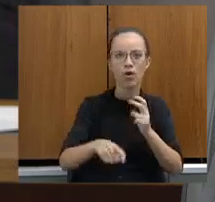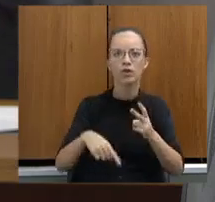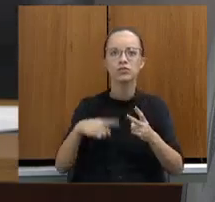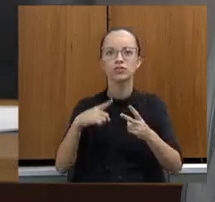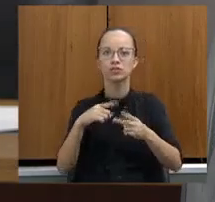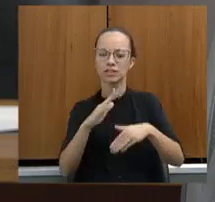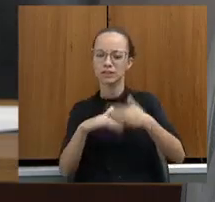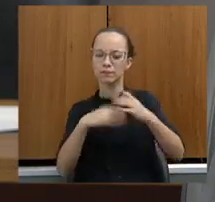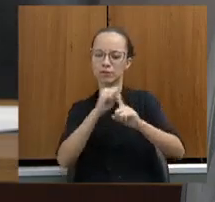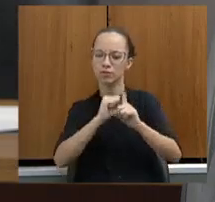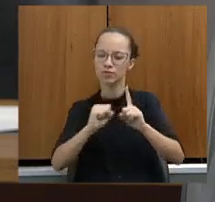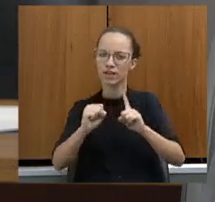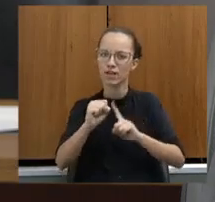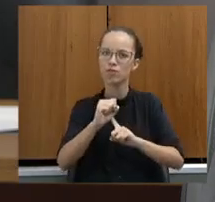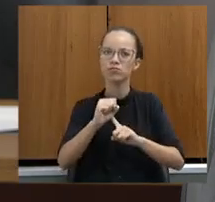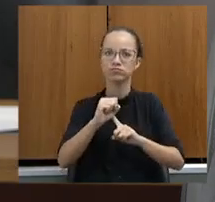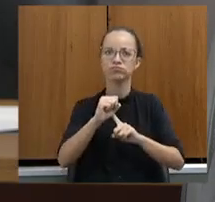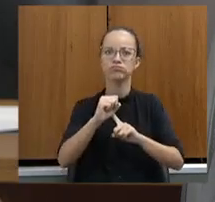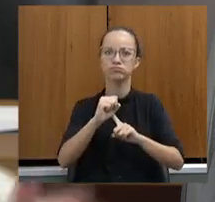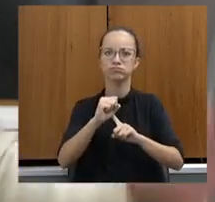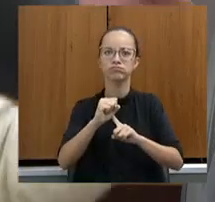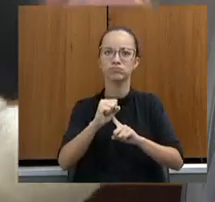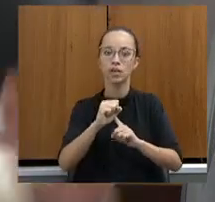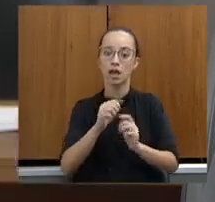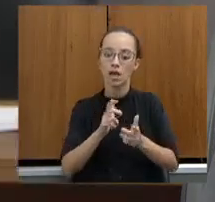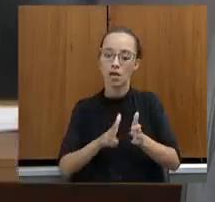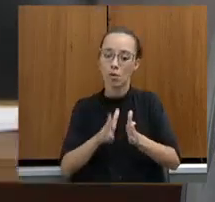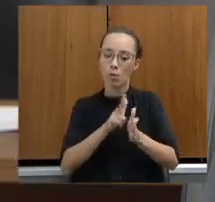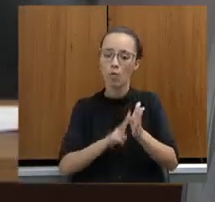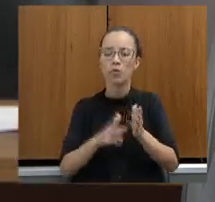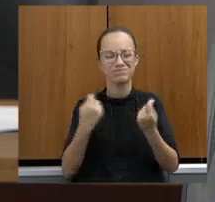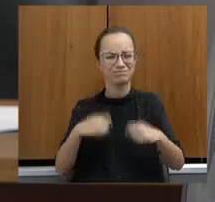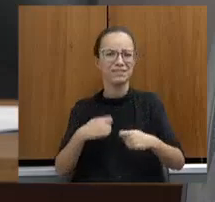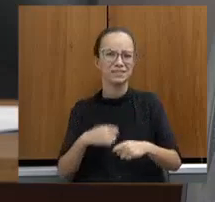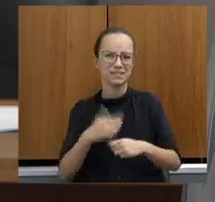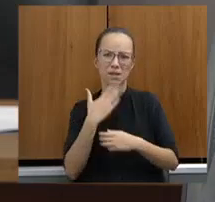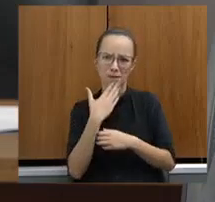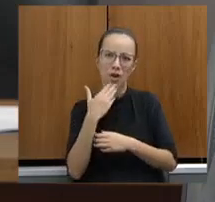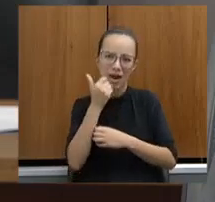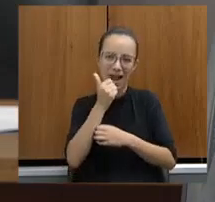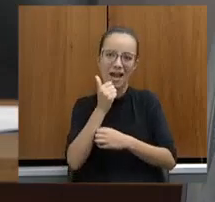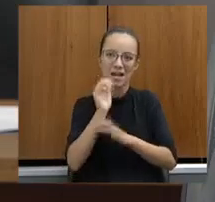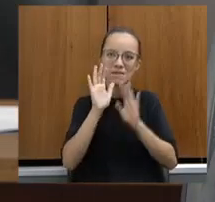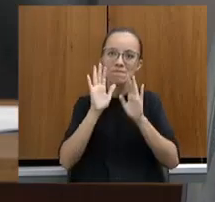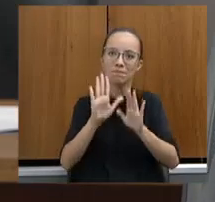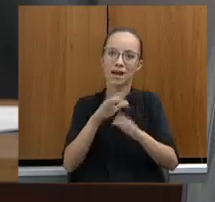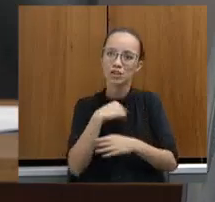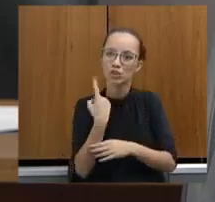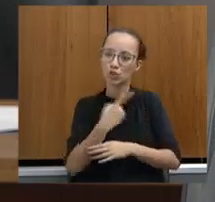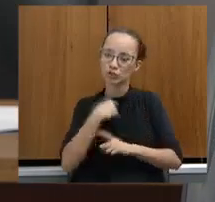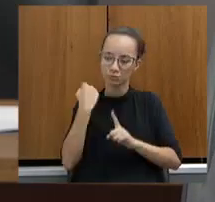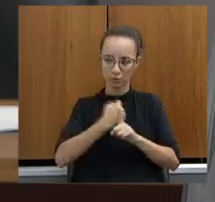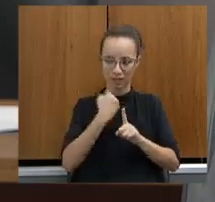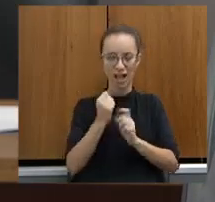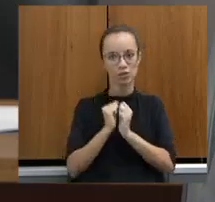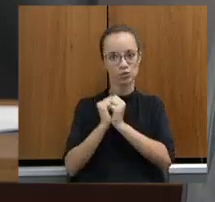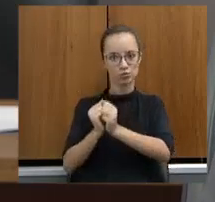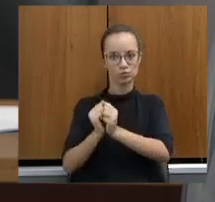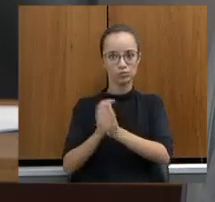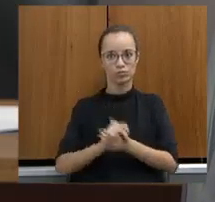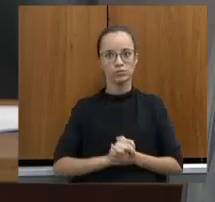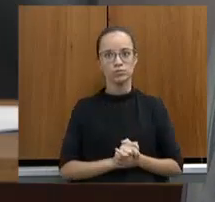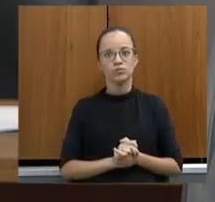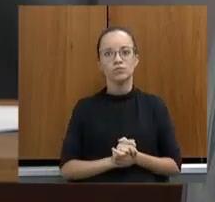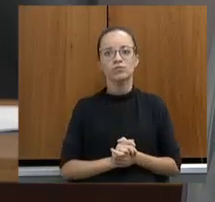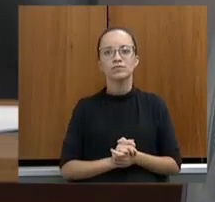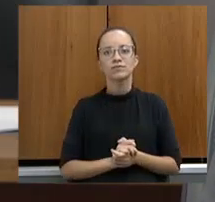um legado no Desenvolvimento Social para as ferrovias e a gente ainda tem muito legado para construir tem muita demanda ainda mas nós vamos correr atrás juntos e